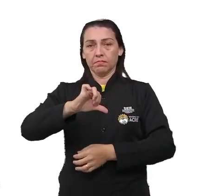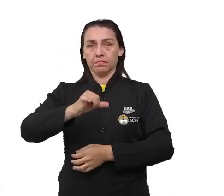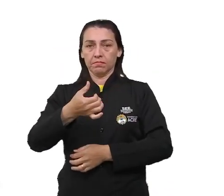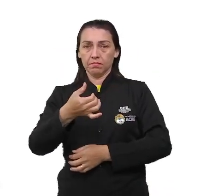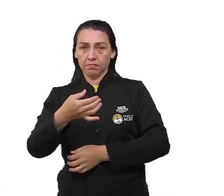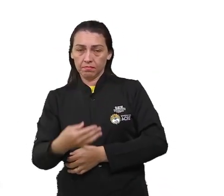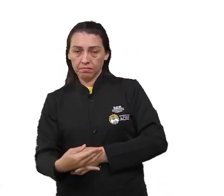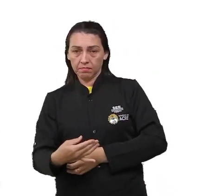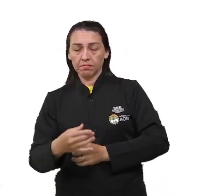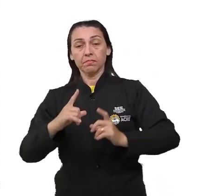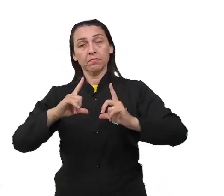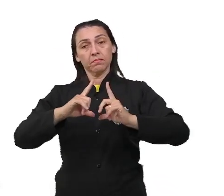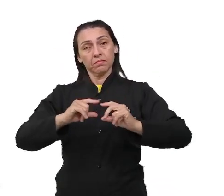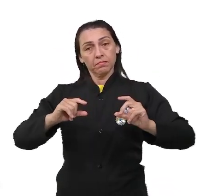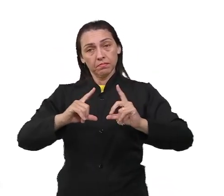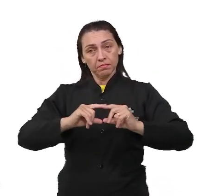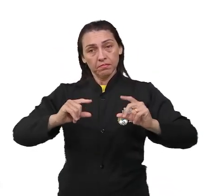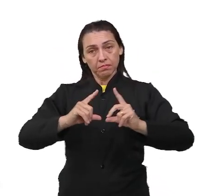Olimpíadas desde